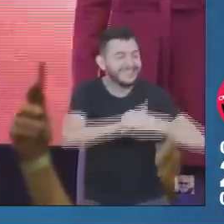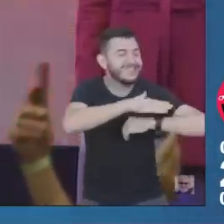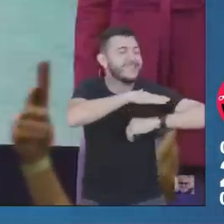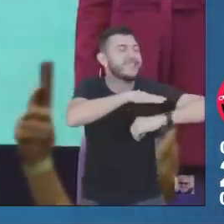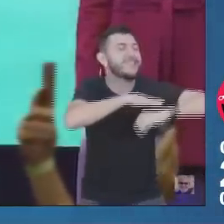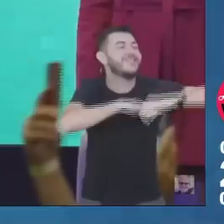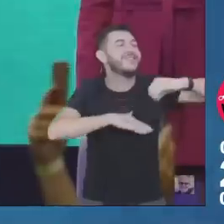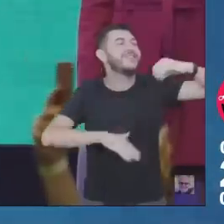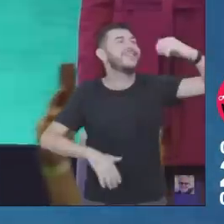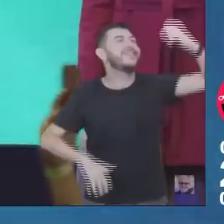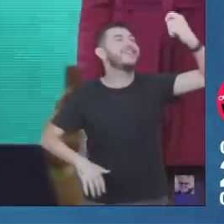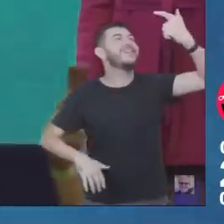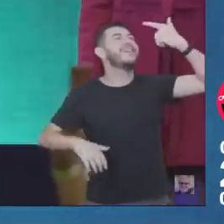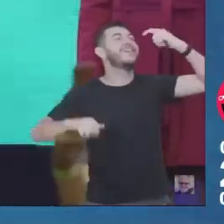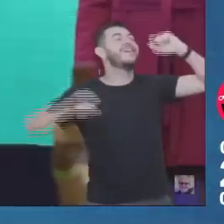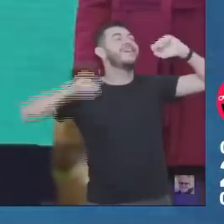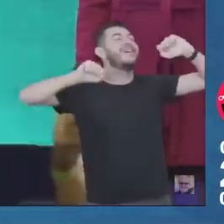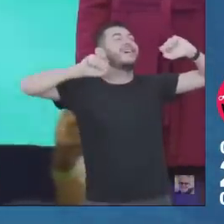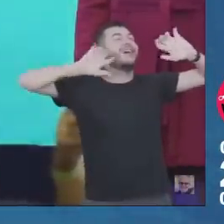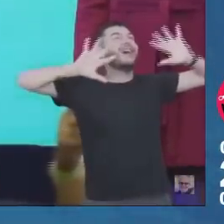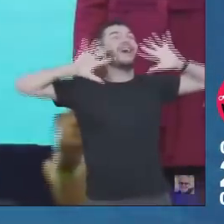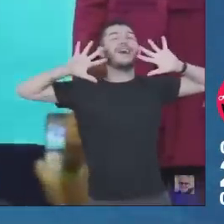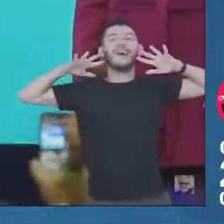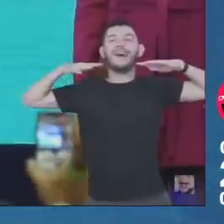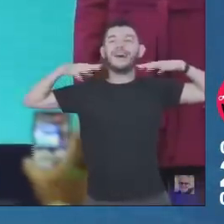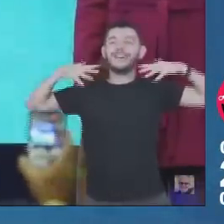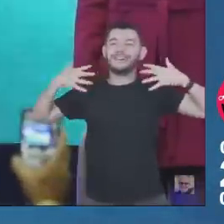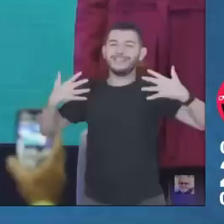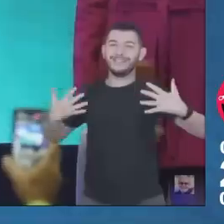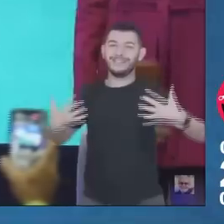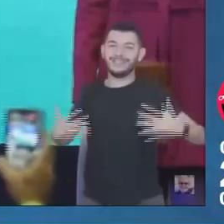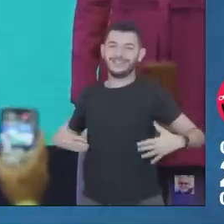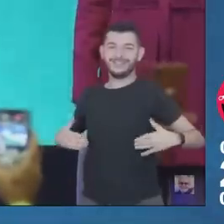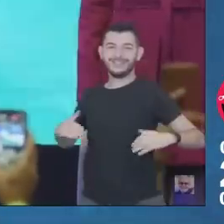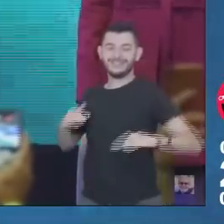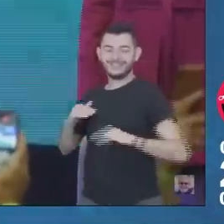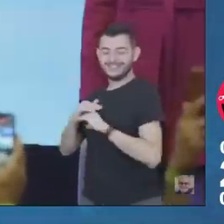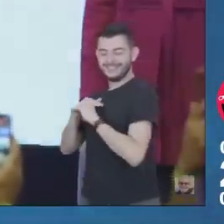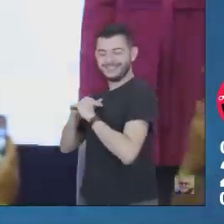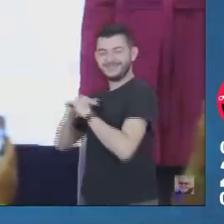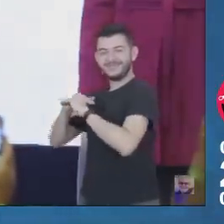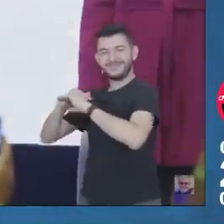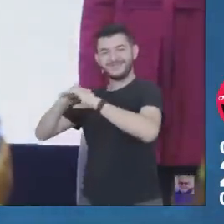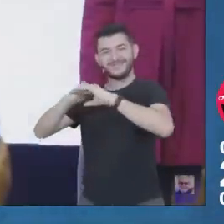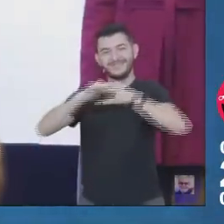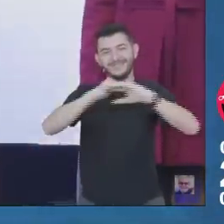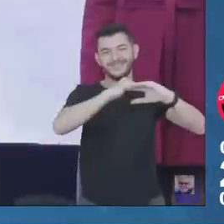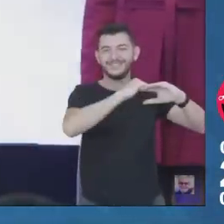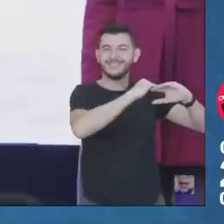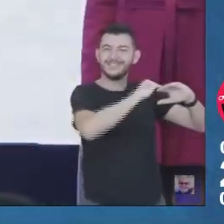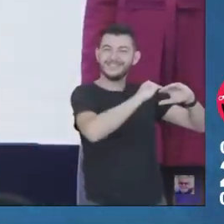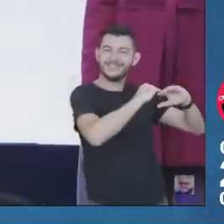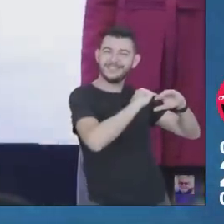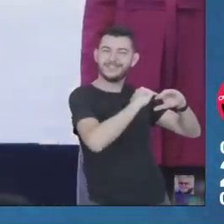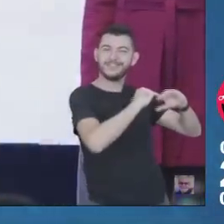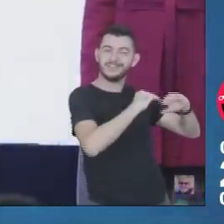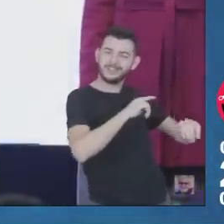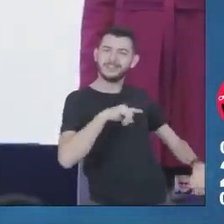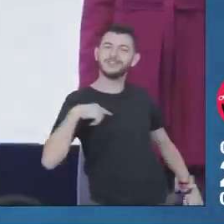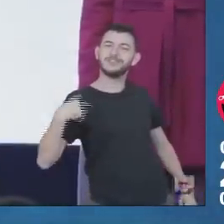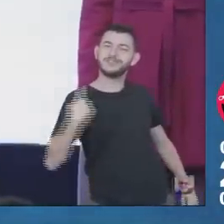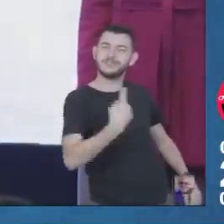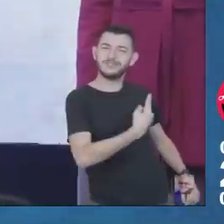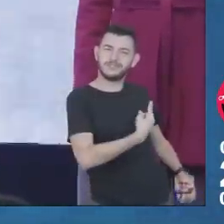Se o penhor dessa igualdade conseguimos conquistar com braço